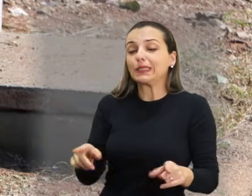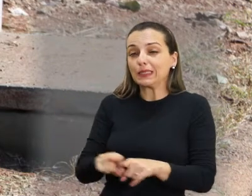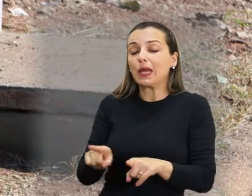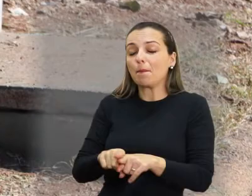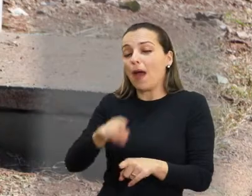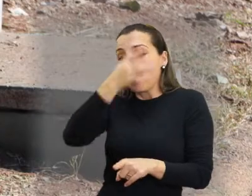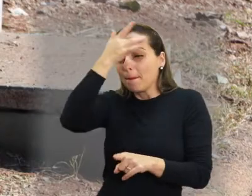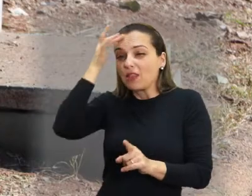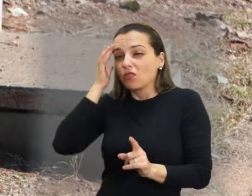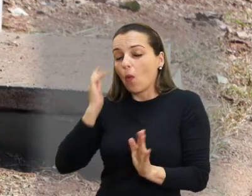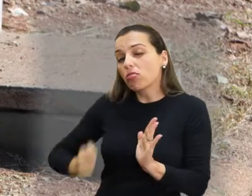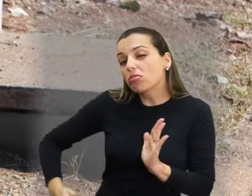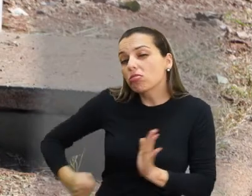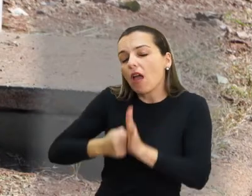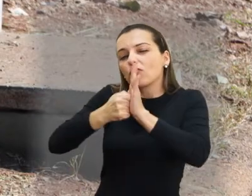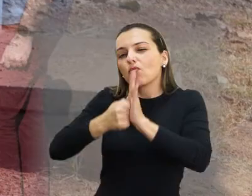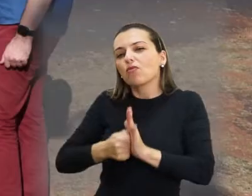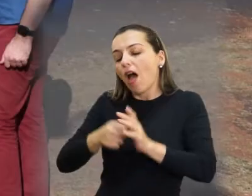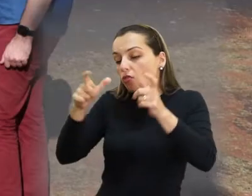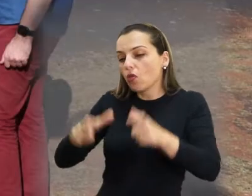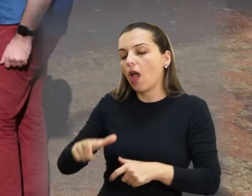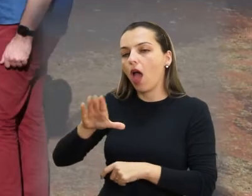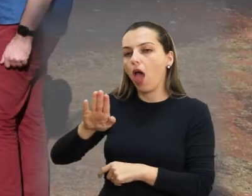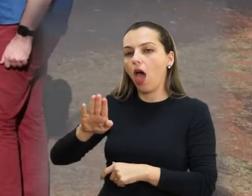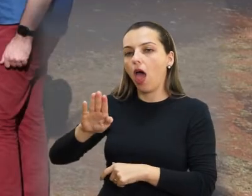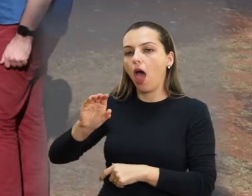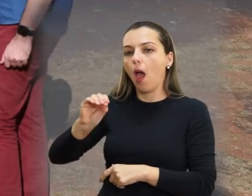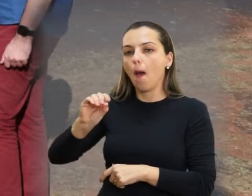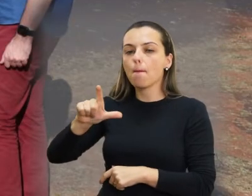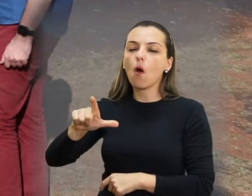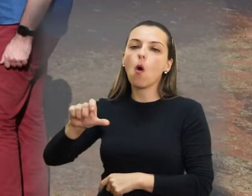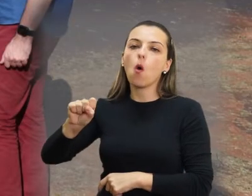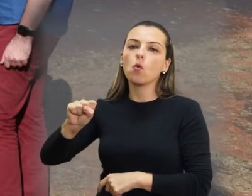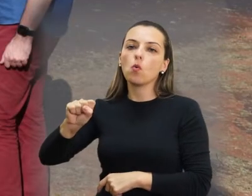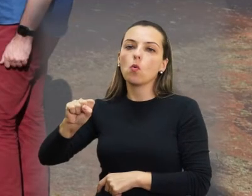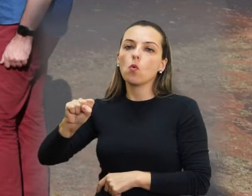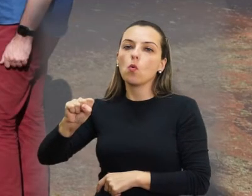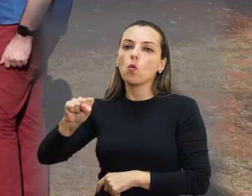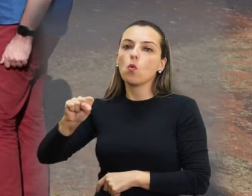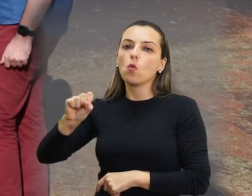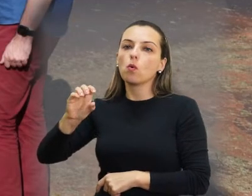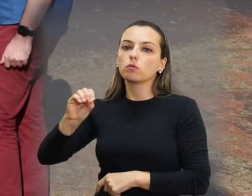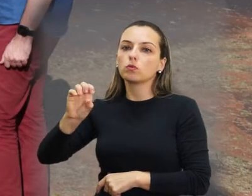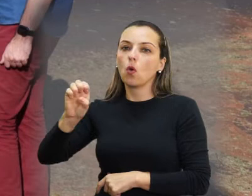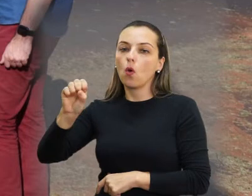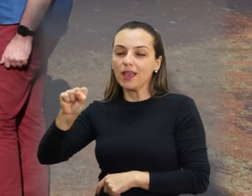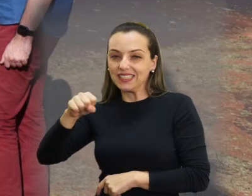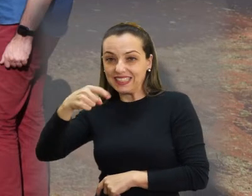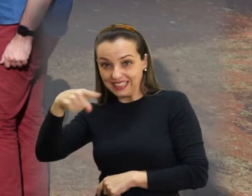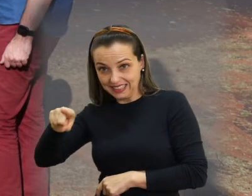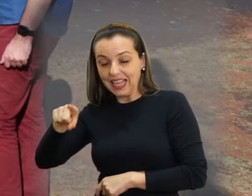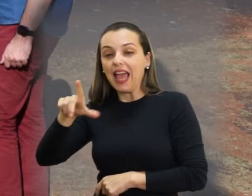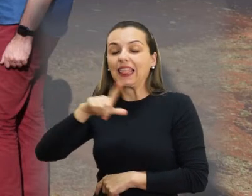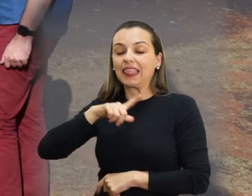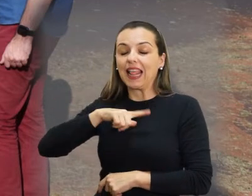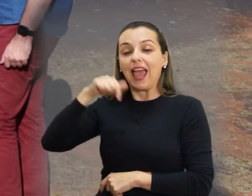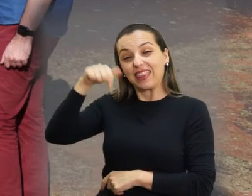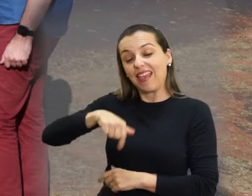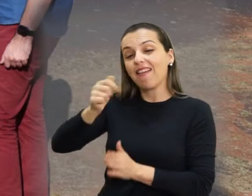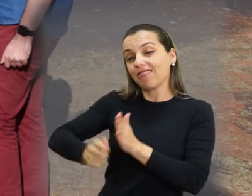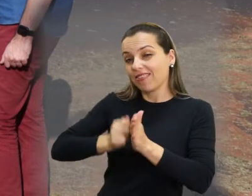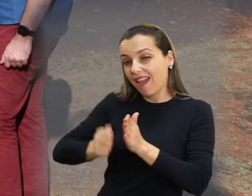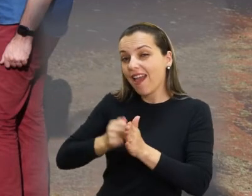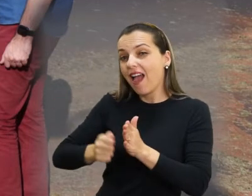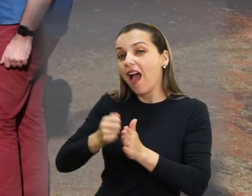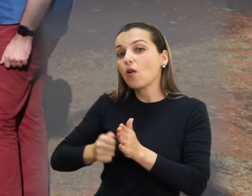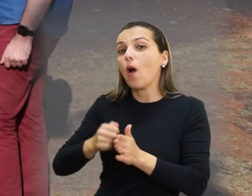recebeu várias denúncias de vários bolsões com criadouros do mosquito da dengue. A gente sabe que no ano passado foi recorde aqui em Araraquara,